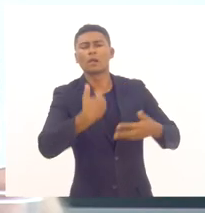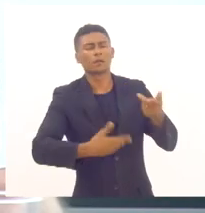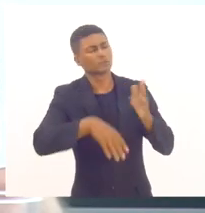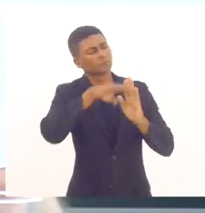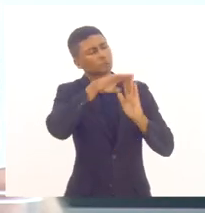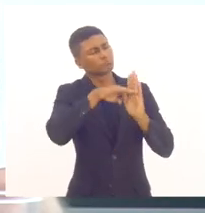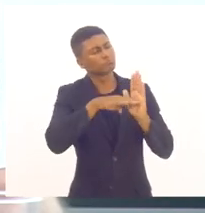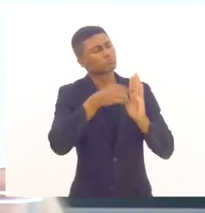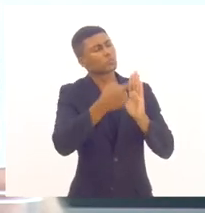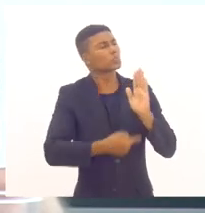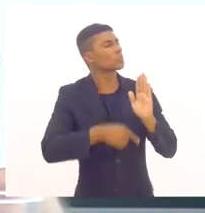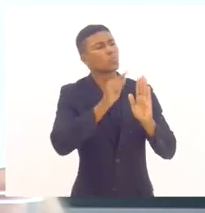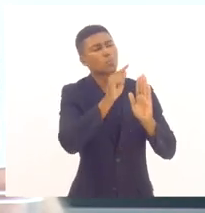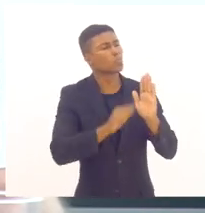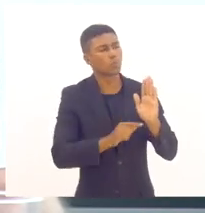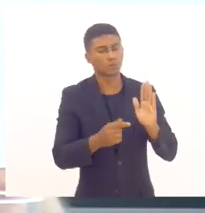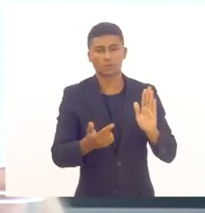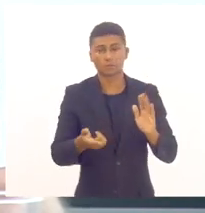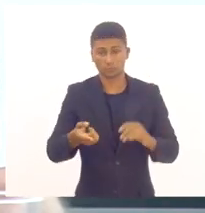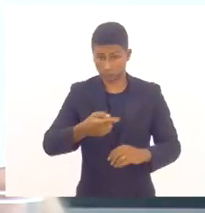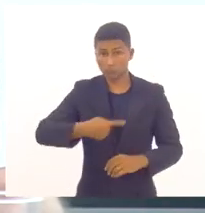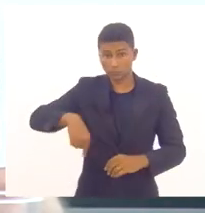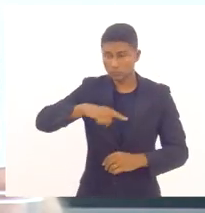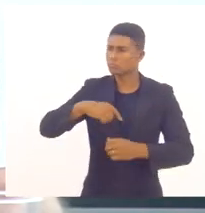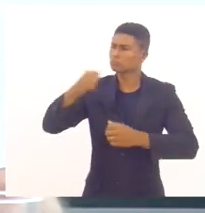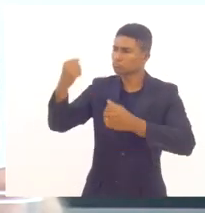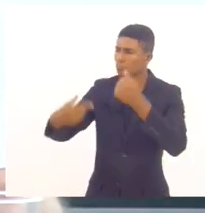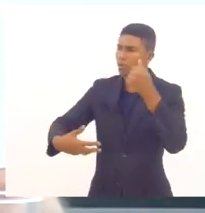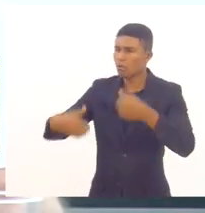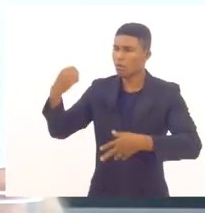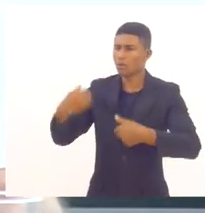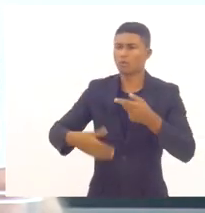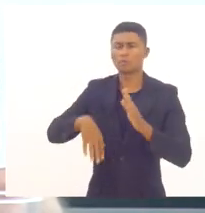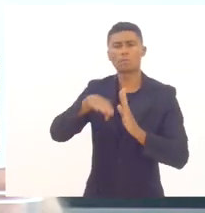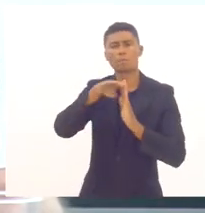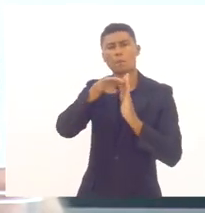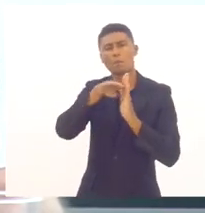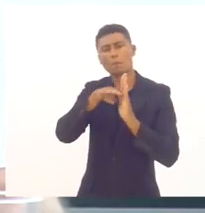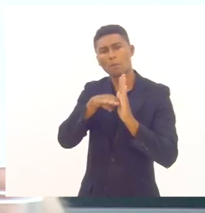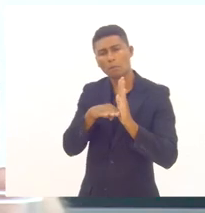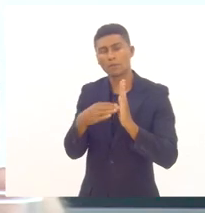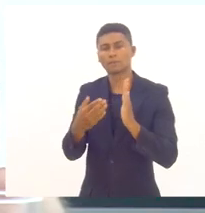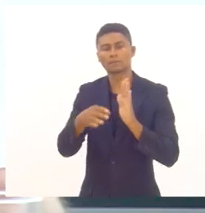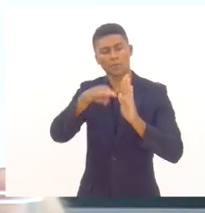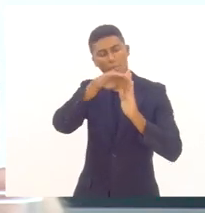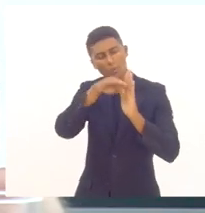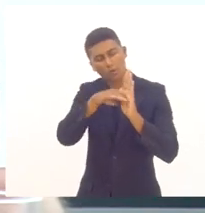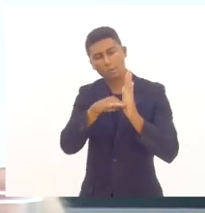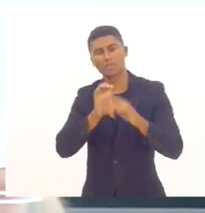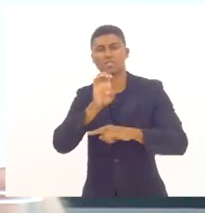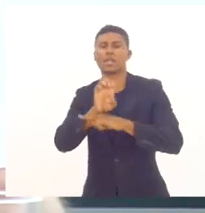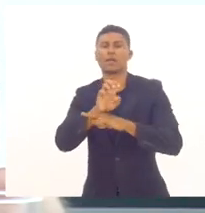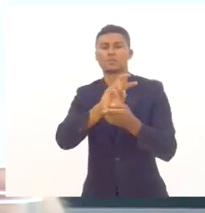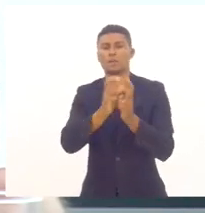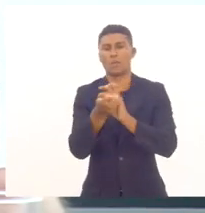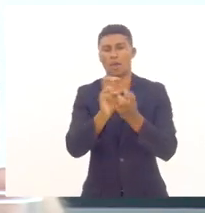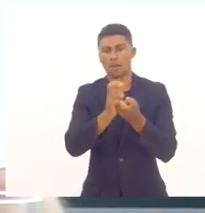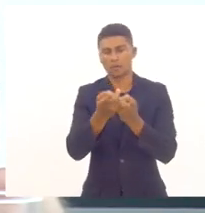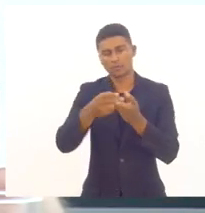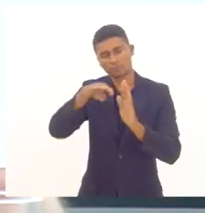programa. E nós apresentamos para o governo o programa estadual de capoeira, programa